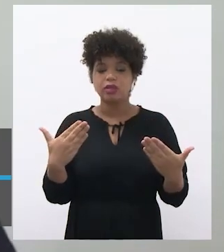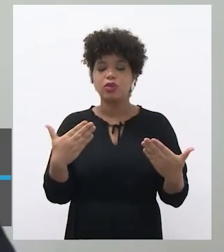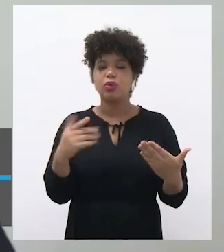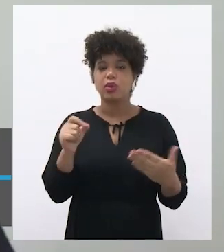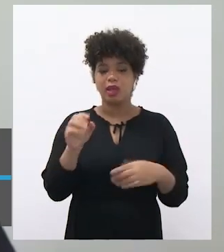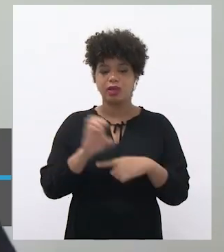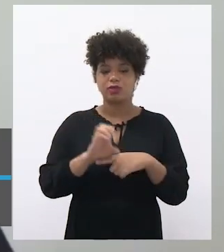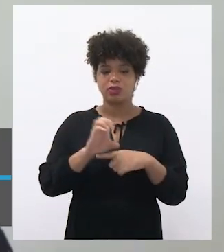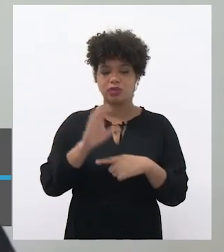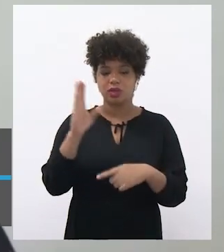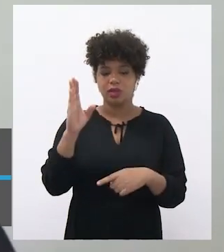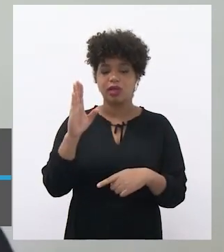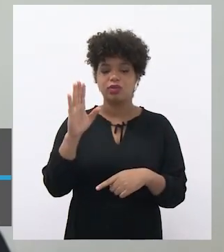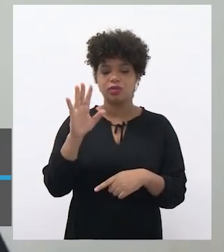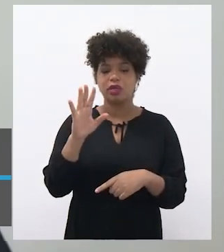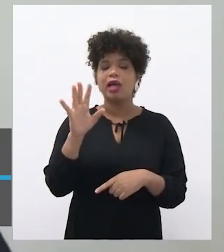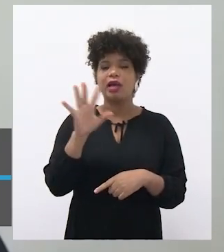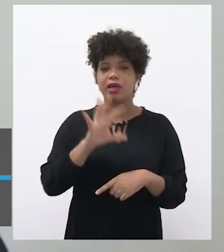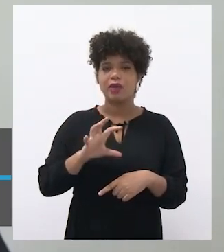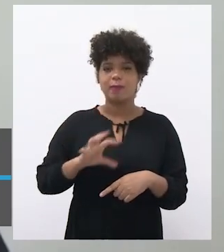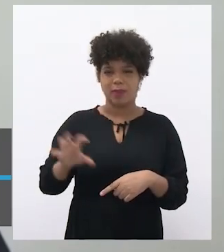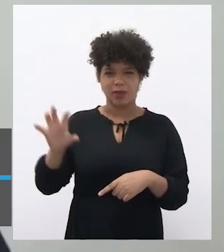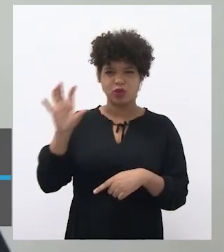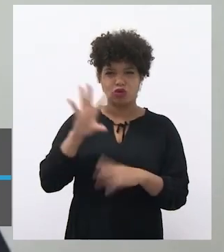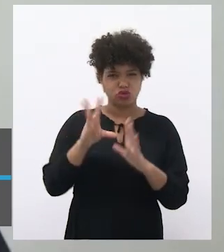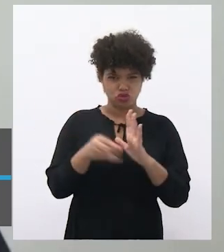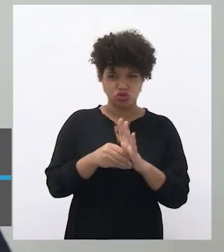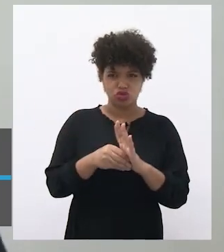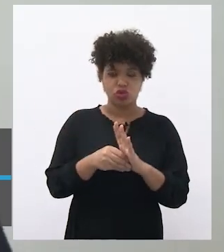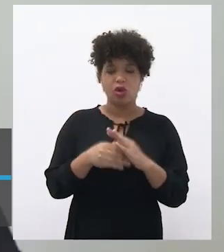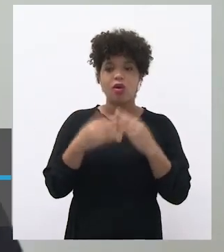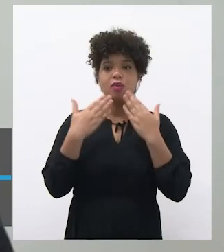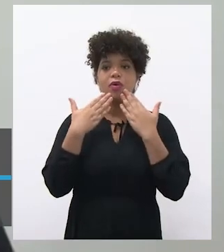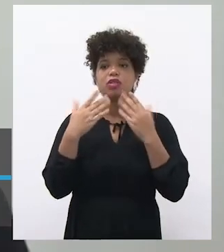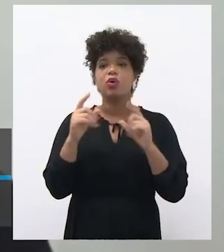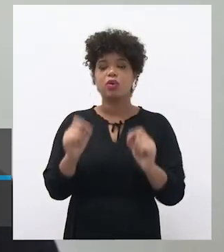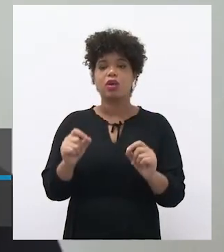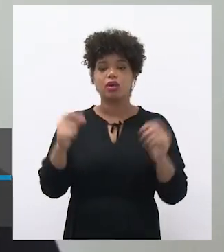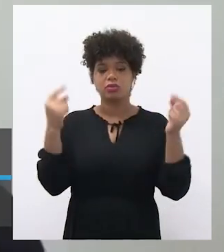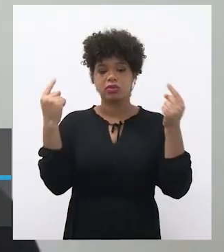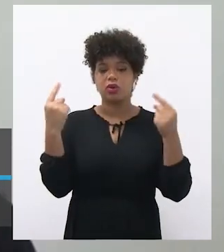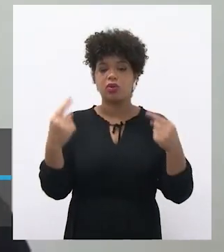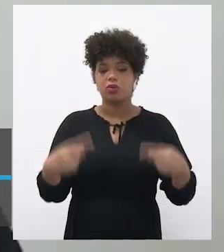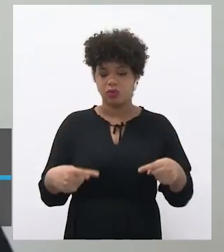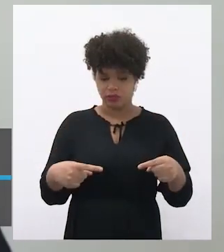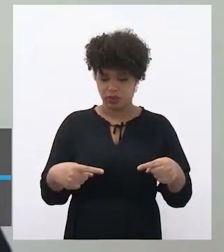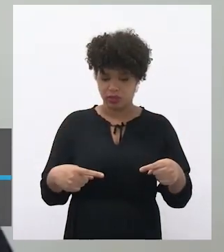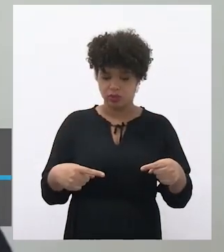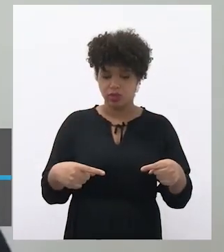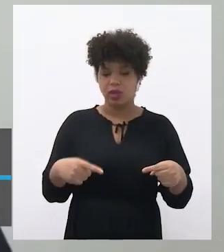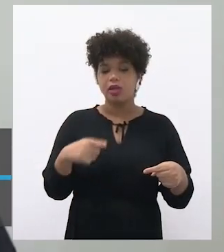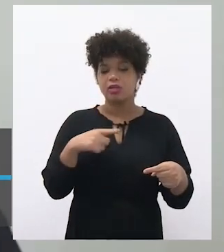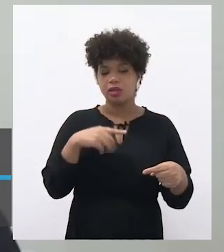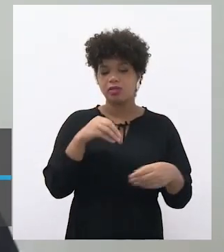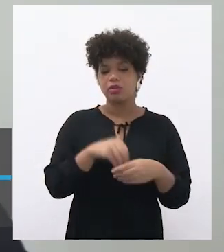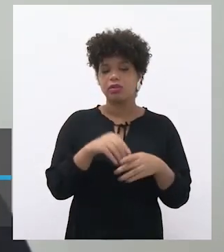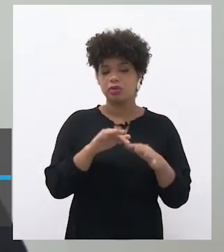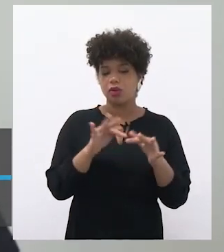conjugal, a proibição de contato, aproximação, restrição do porte ou do uso de arma, fixação de guarda,